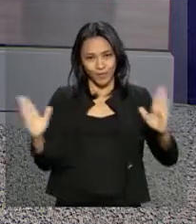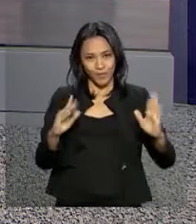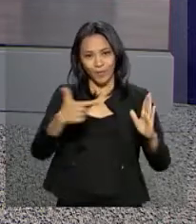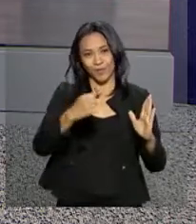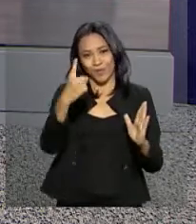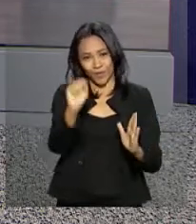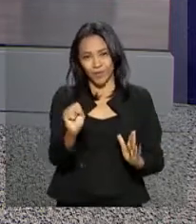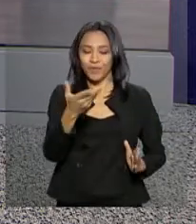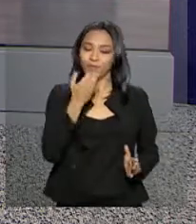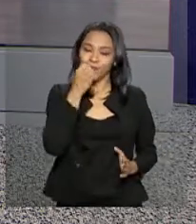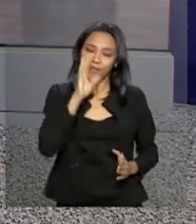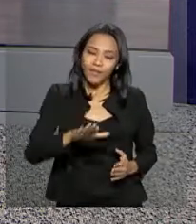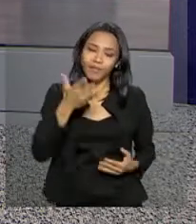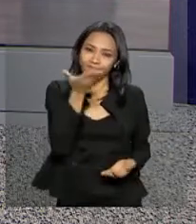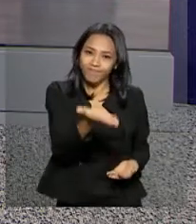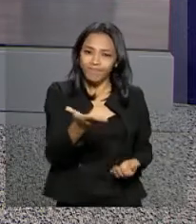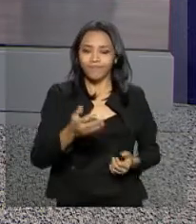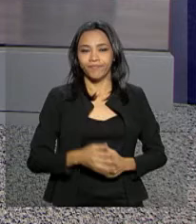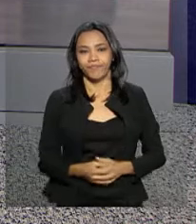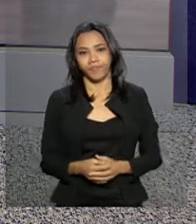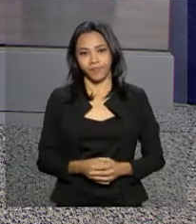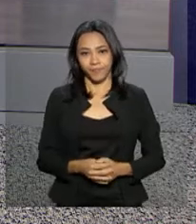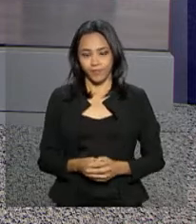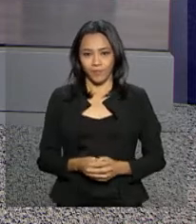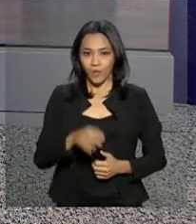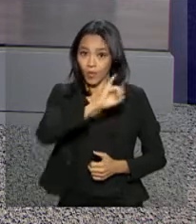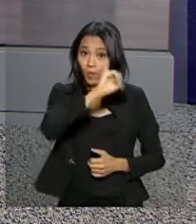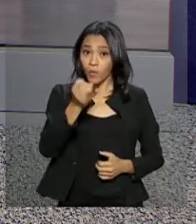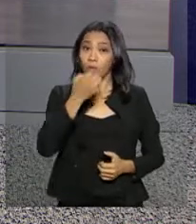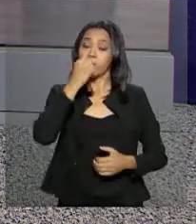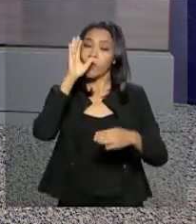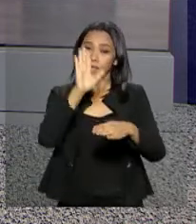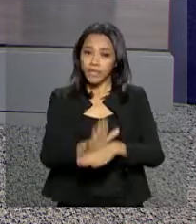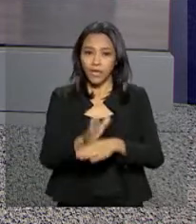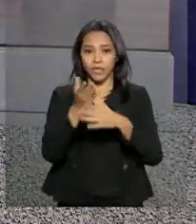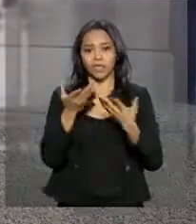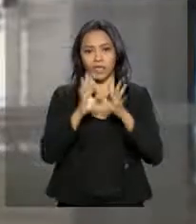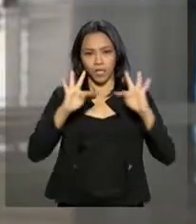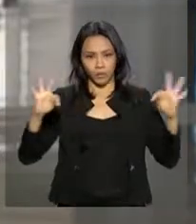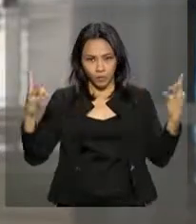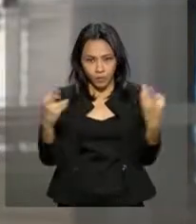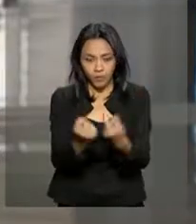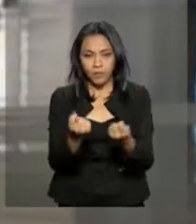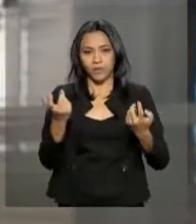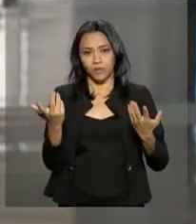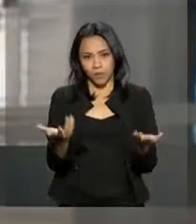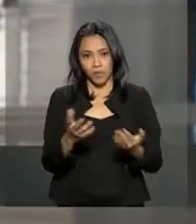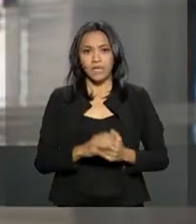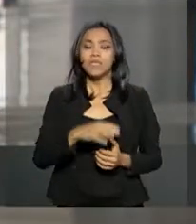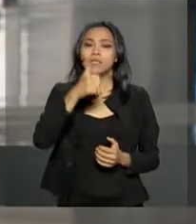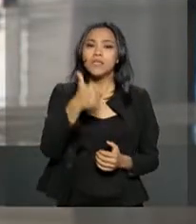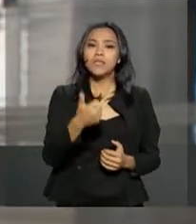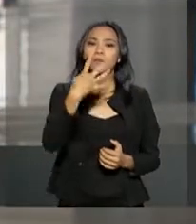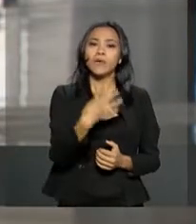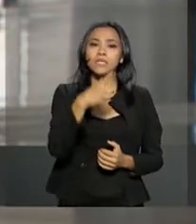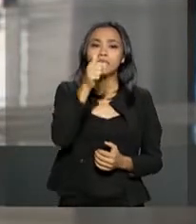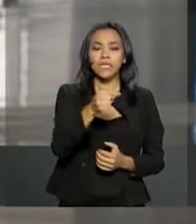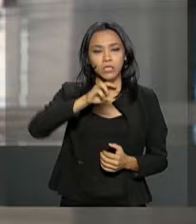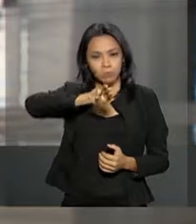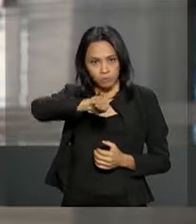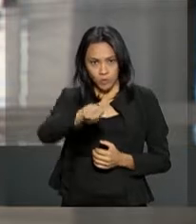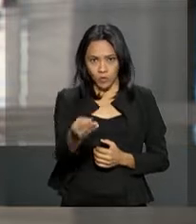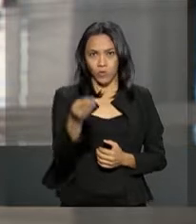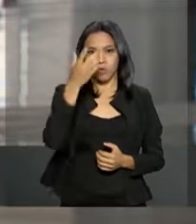abriel boa tarde pra você olá renata boa tarde ou boa tarde a todos olha 147 milhões